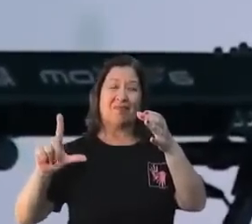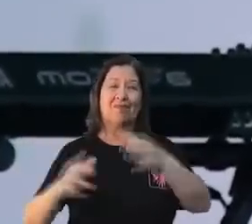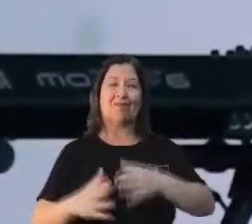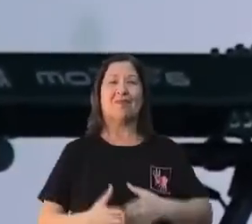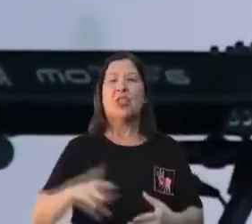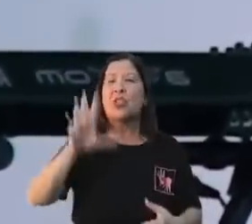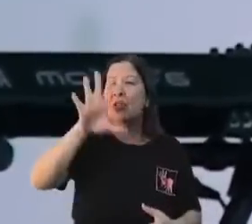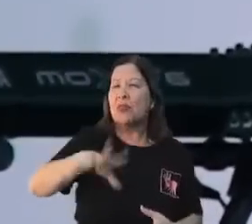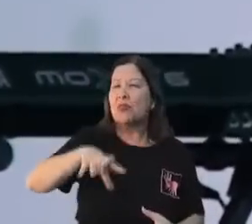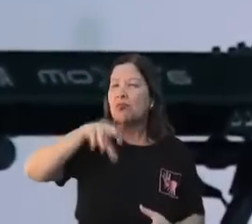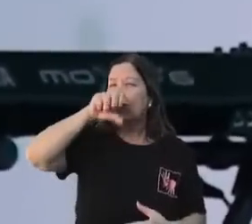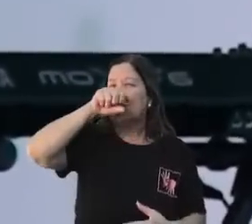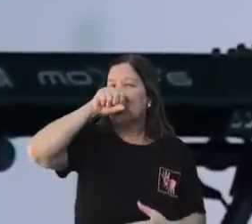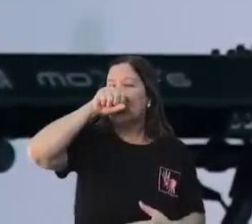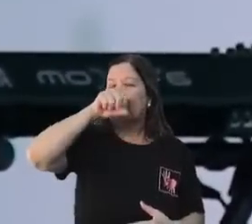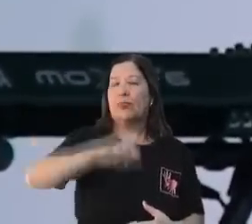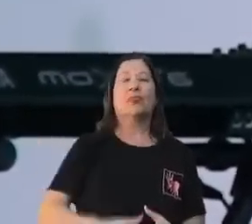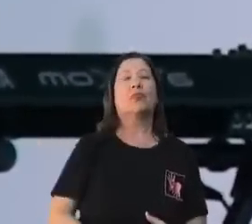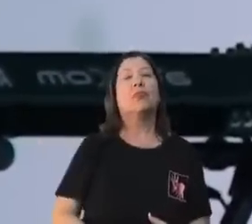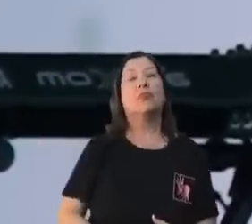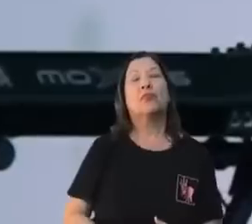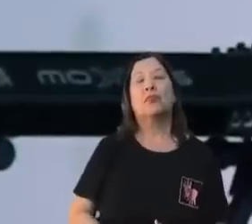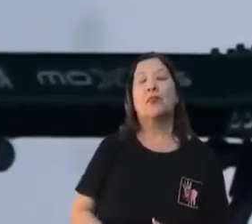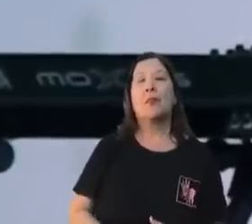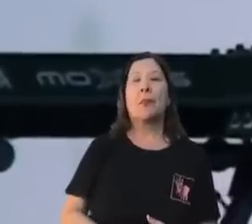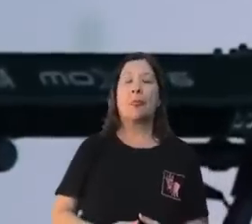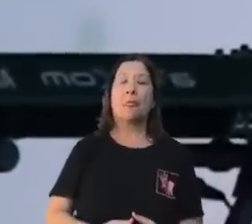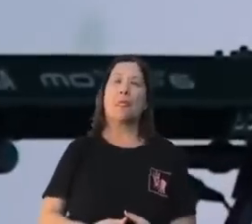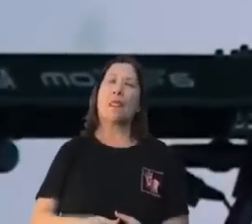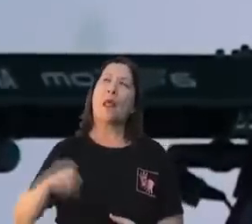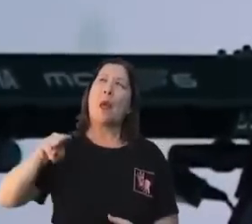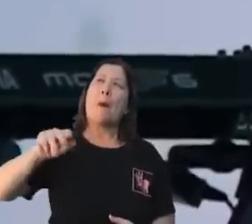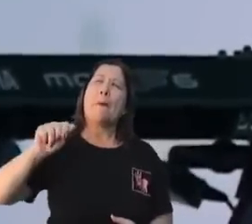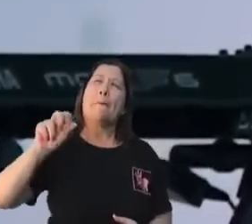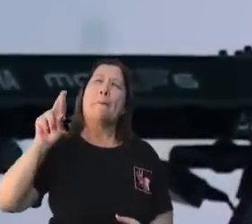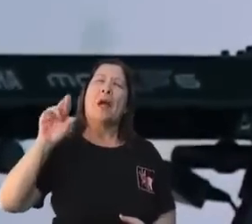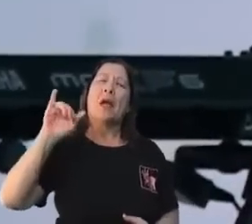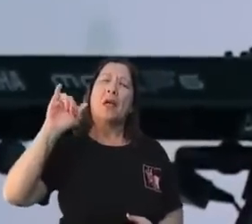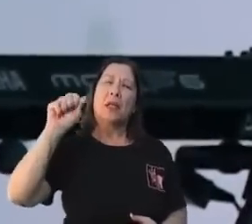E diz o texto que Maria vem por trás de Jesus,